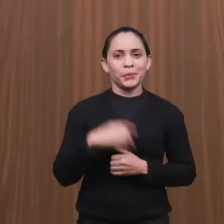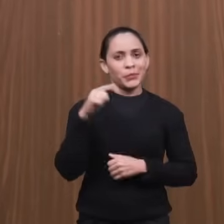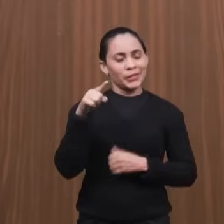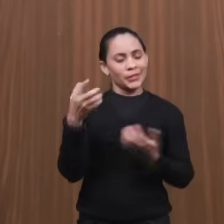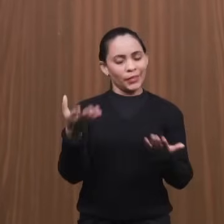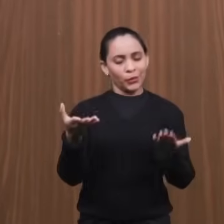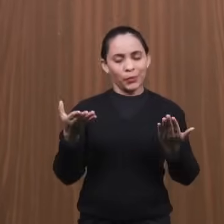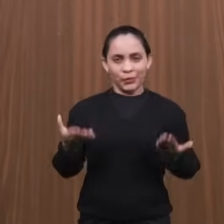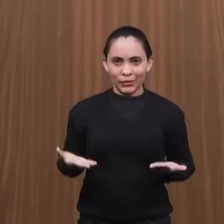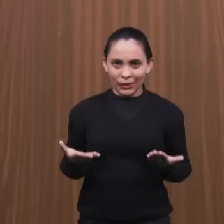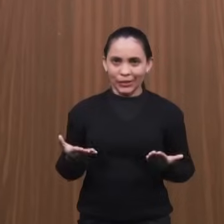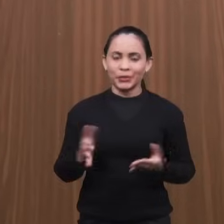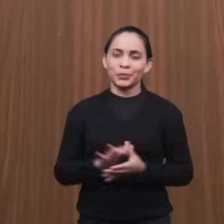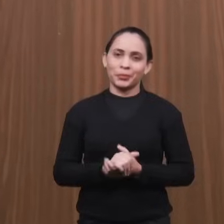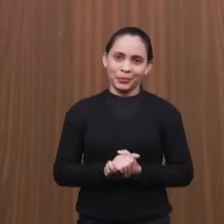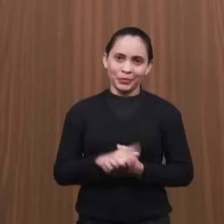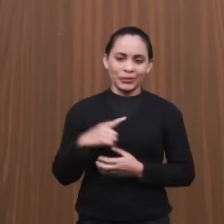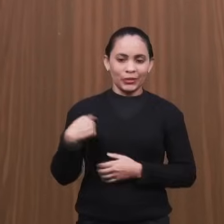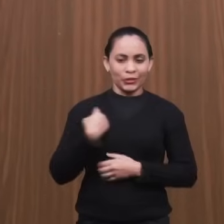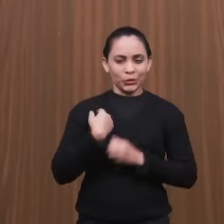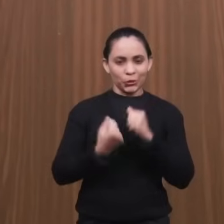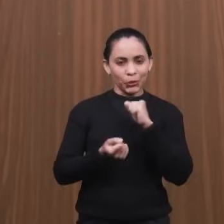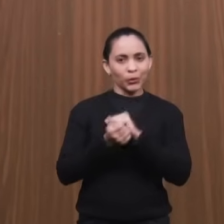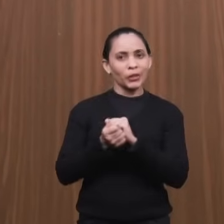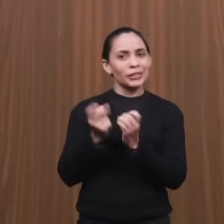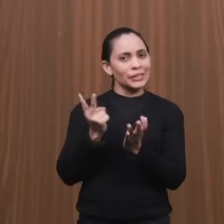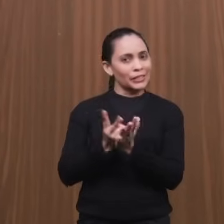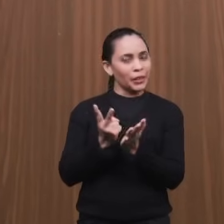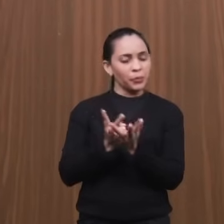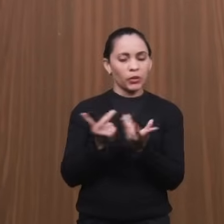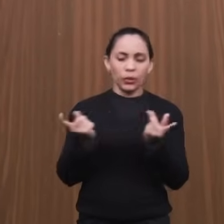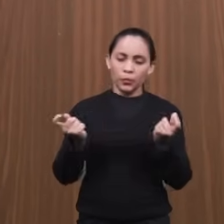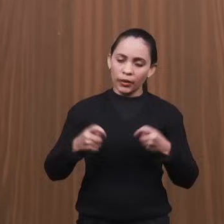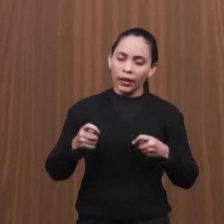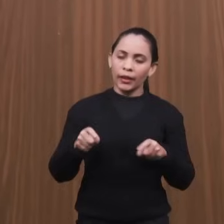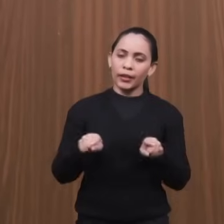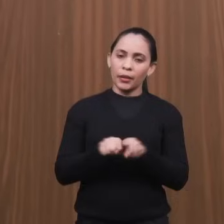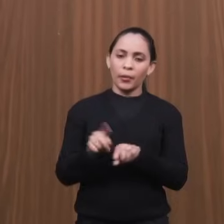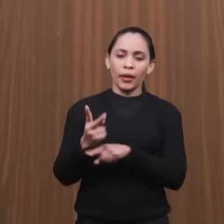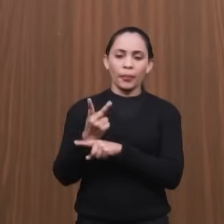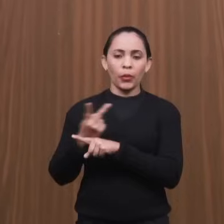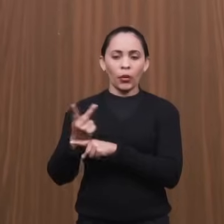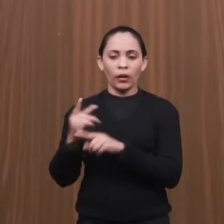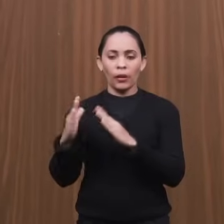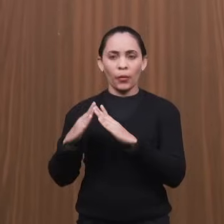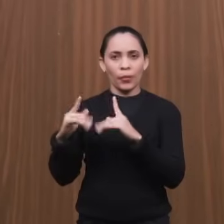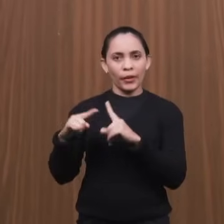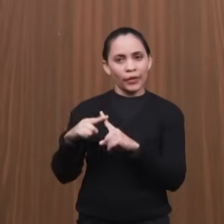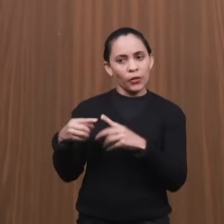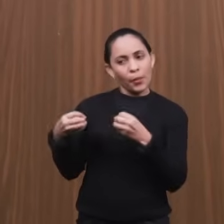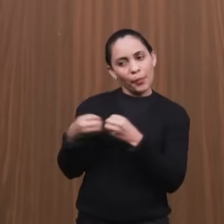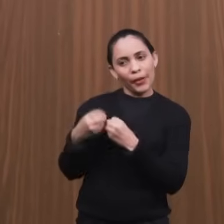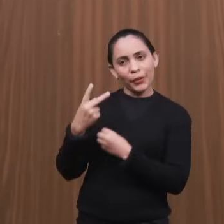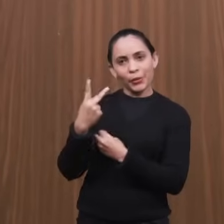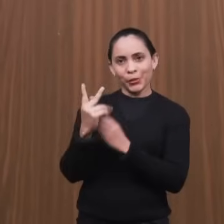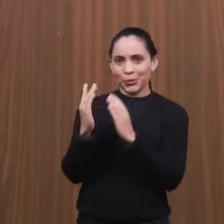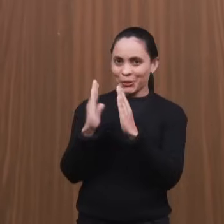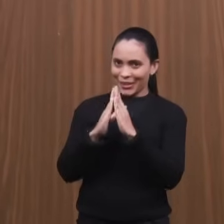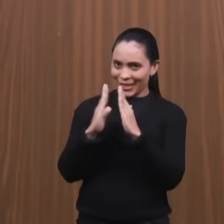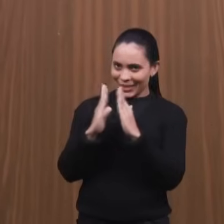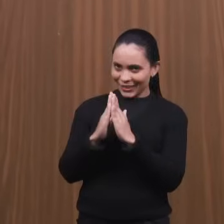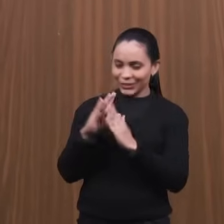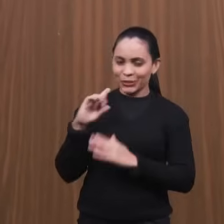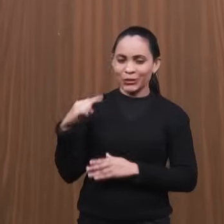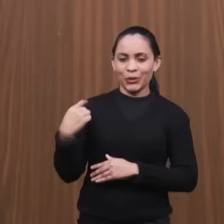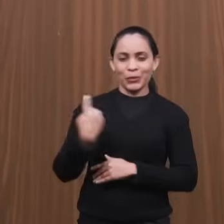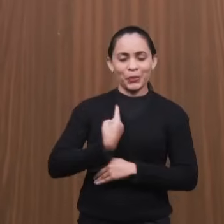é convidado a participar conosco sempre que puder e a procurar uma igreja mais próxima da sua casa, e